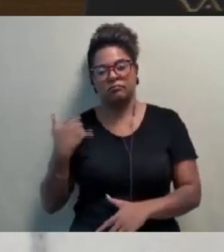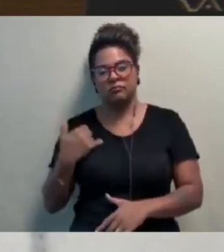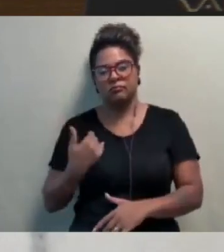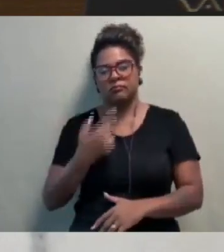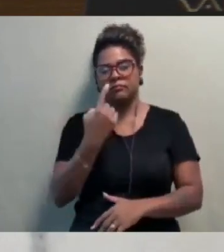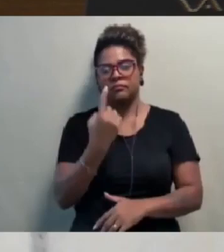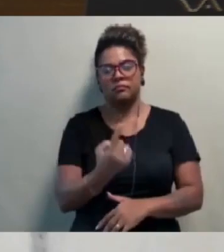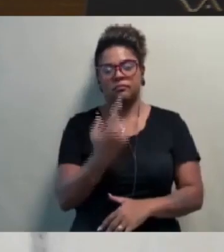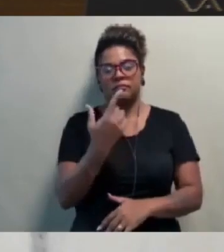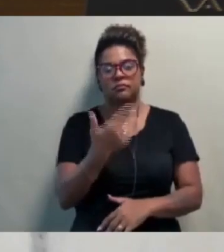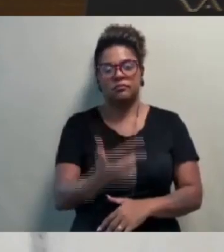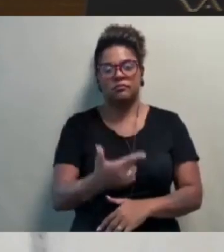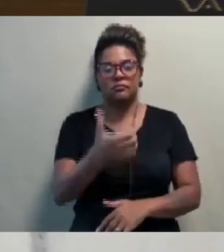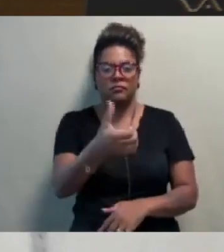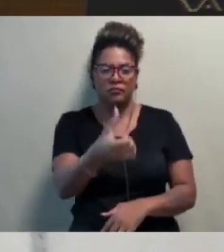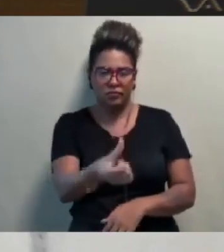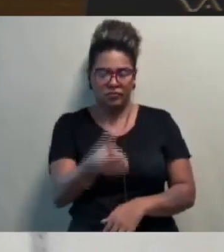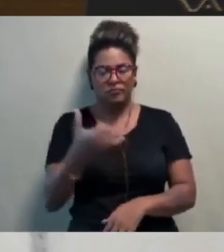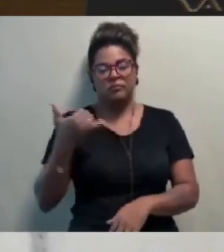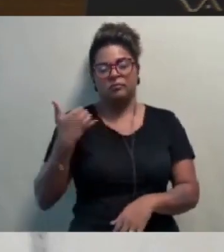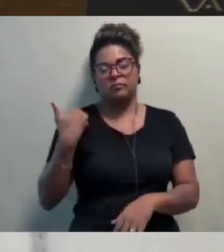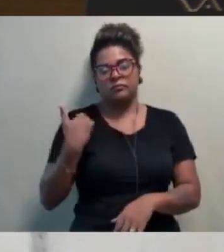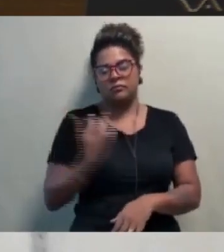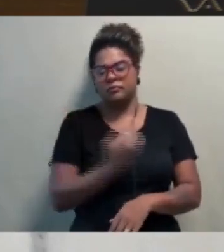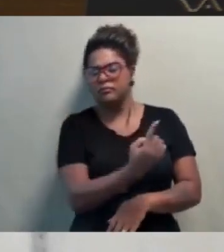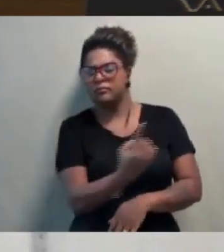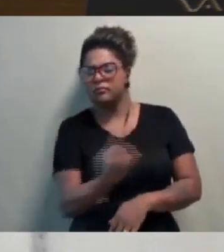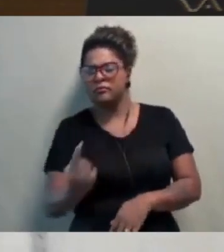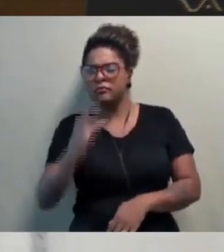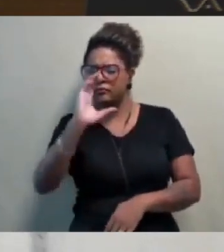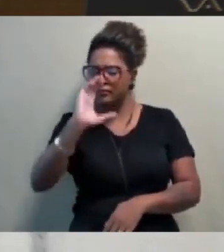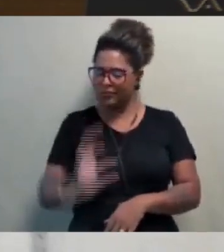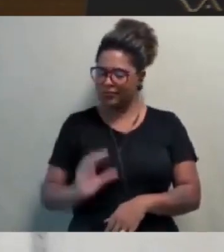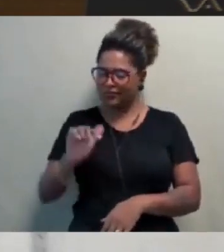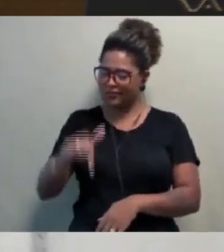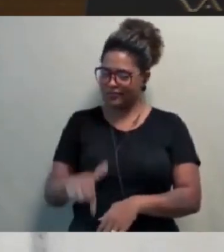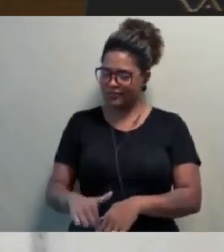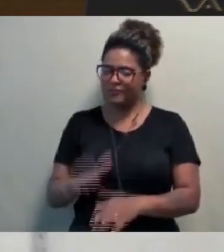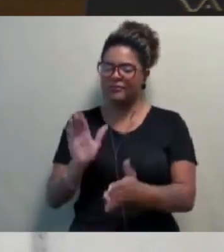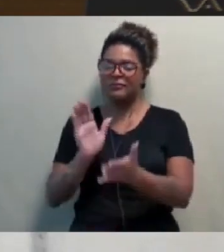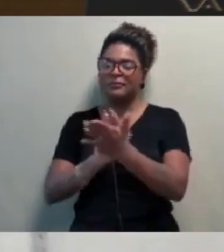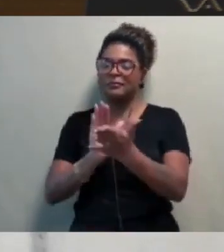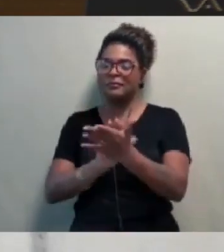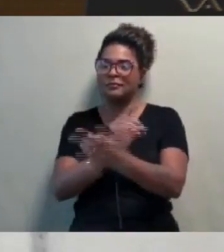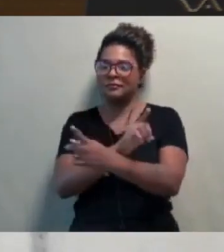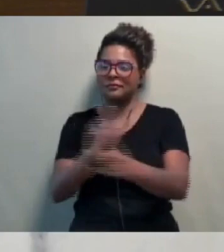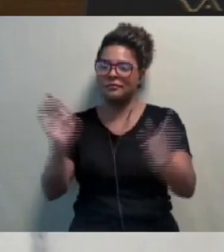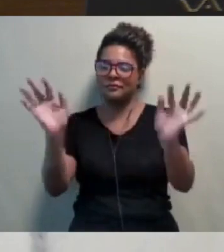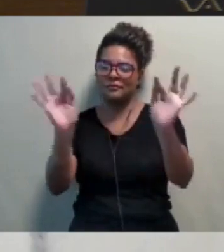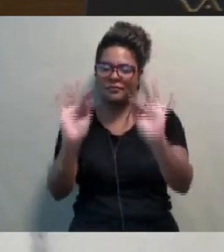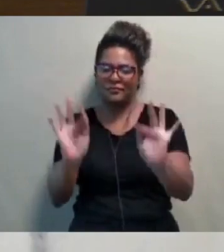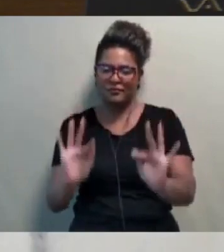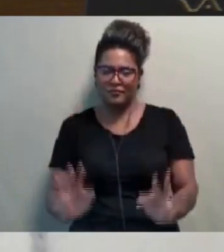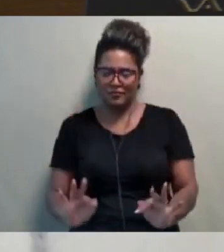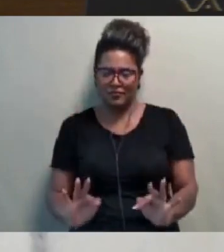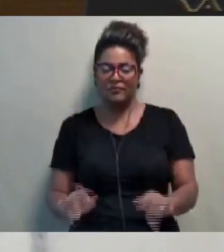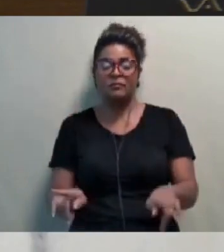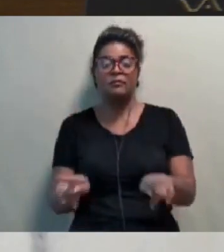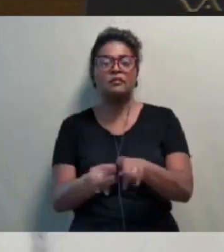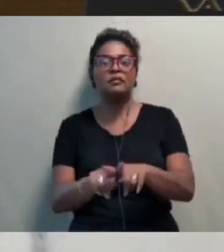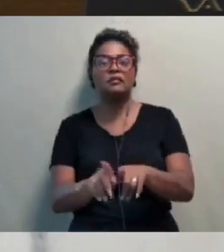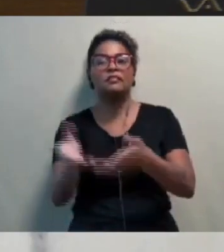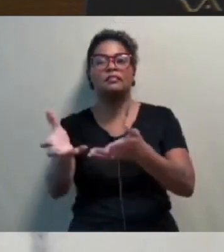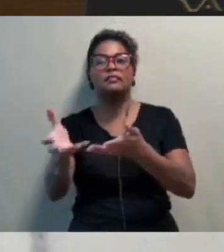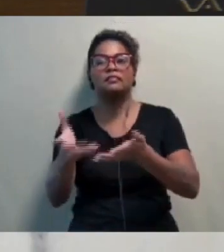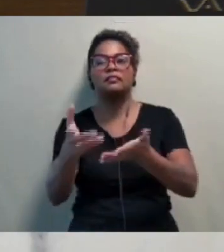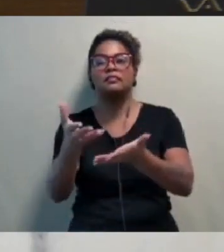cada cidadão, a cada cidadã aqui, muitos anos de vida e muitas felicidades. Ainda, quero convidar